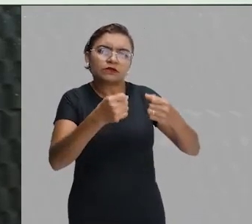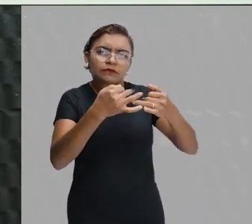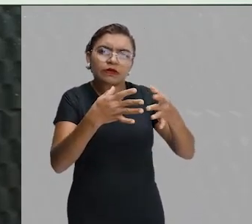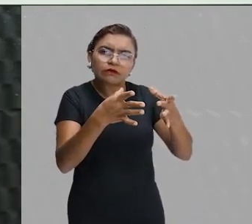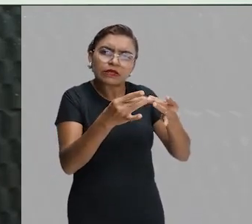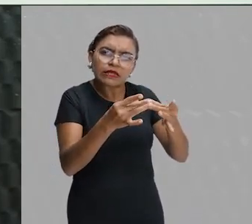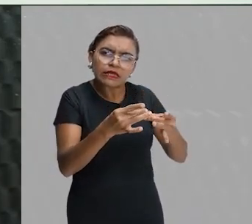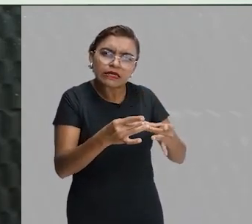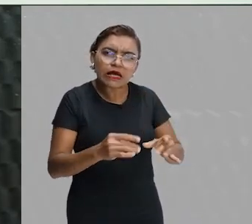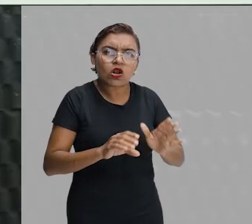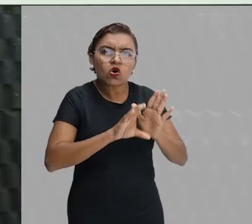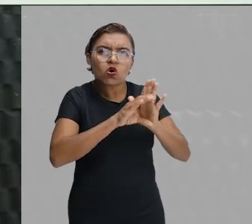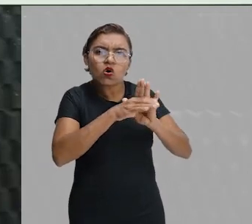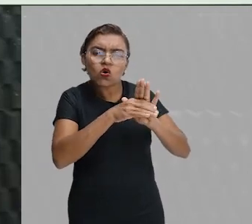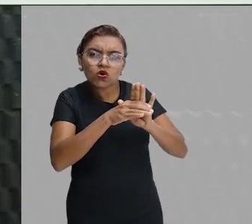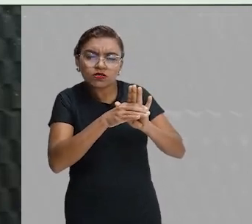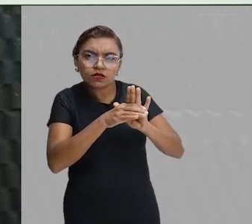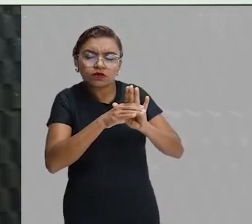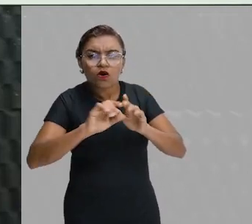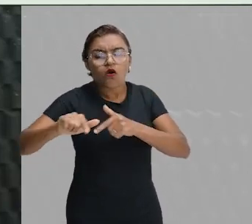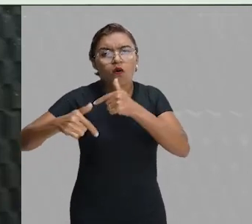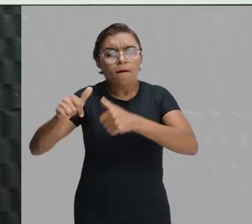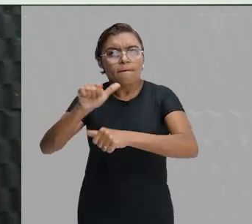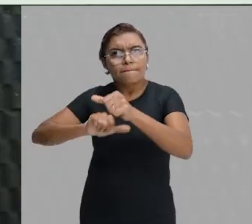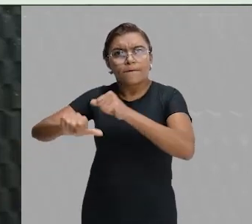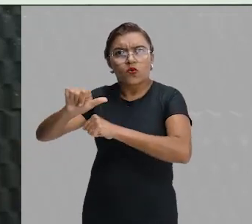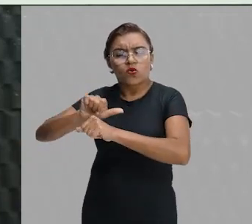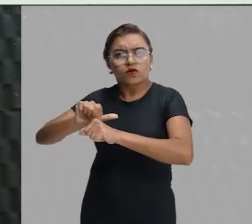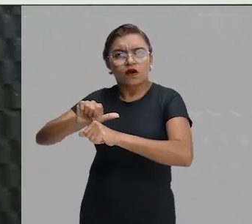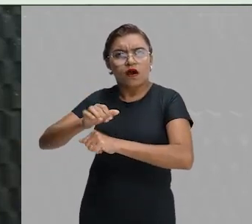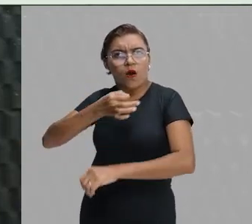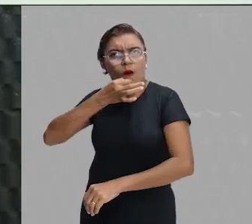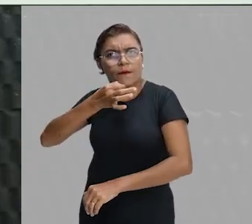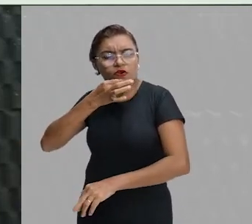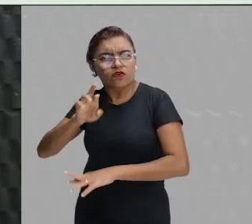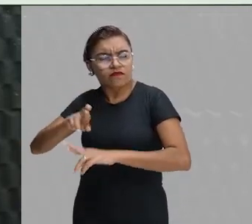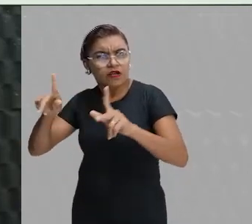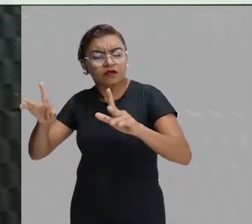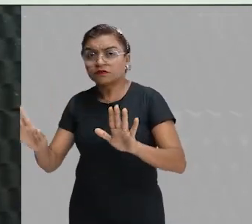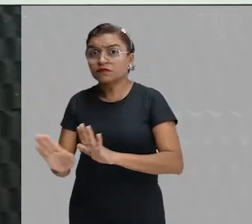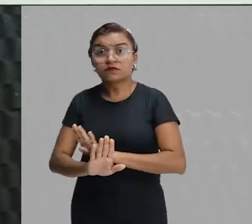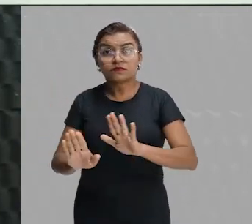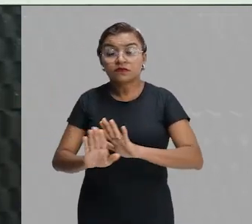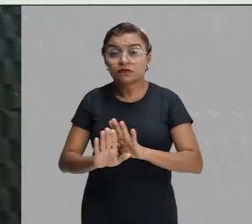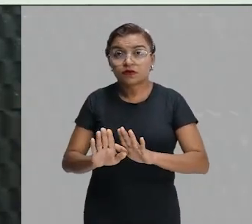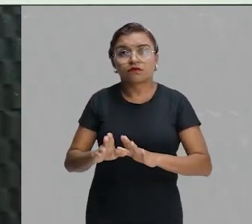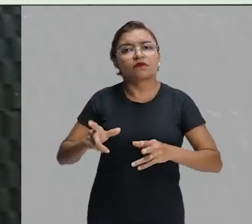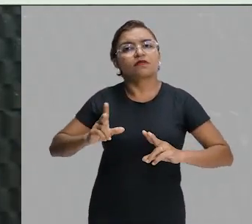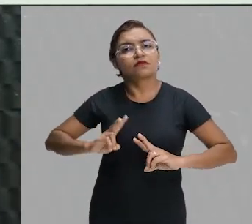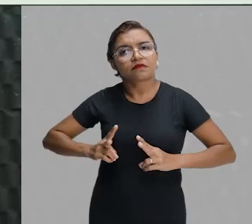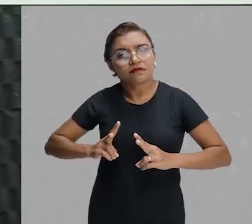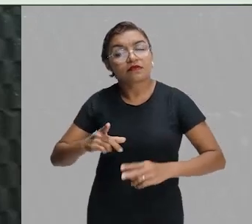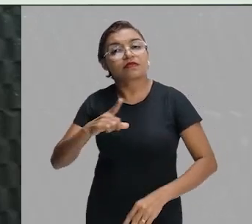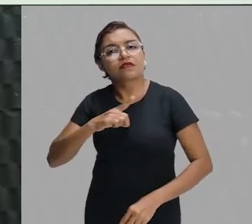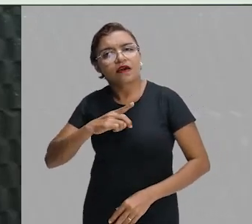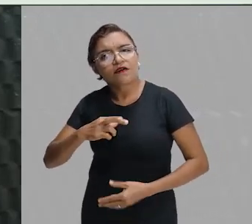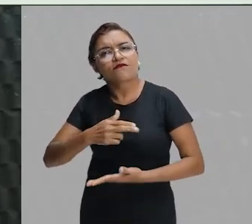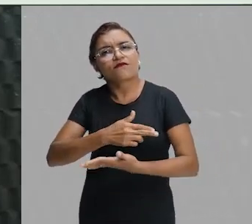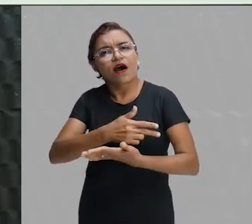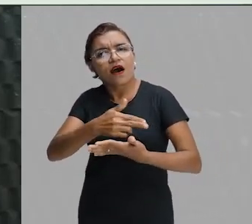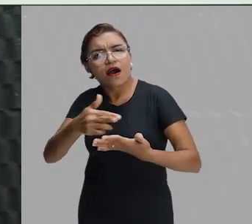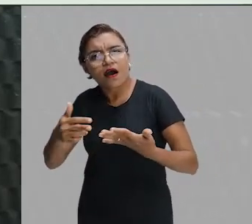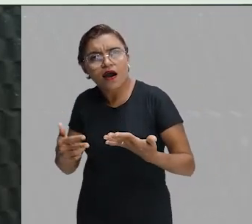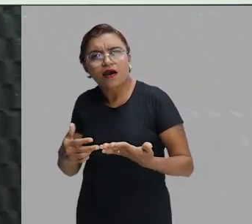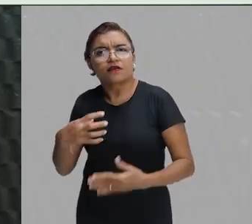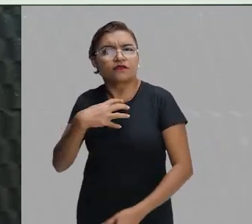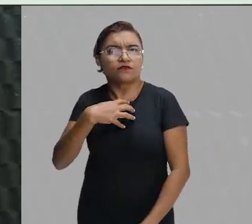conceituo de uma forma, eu não posso desmentir, ok? Então, você está percebendo que tem várias maneiras de você seguir o princípio